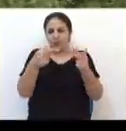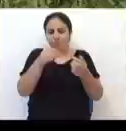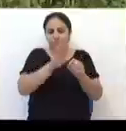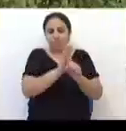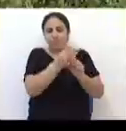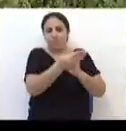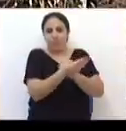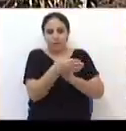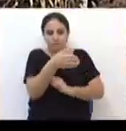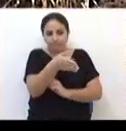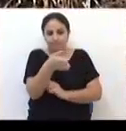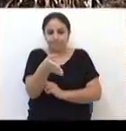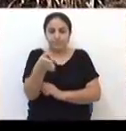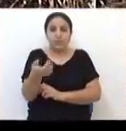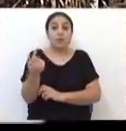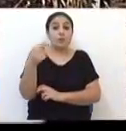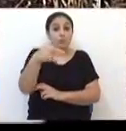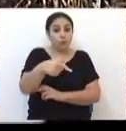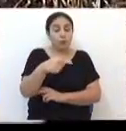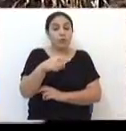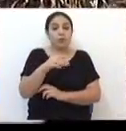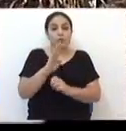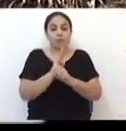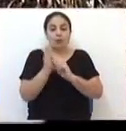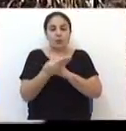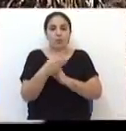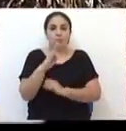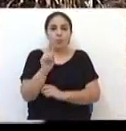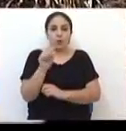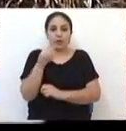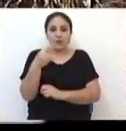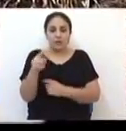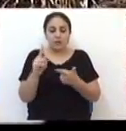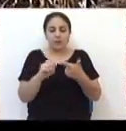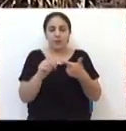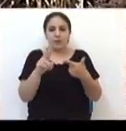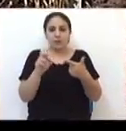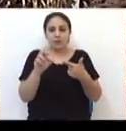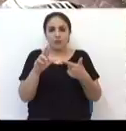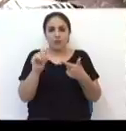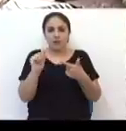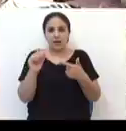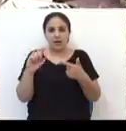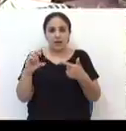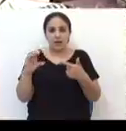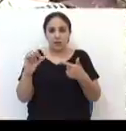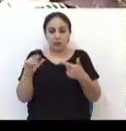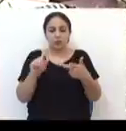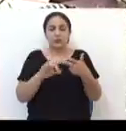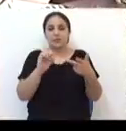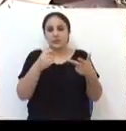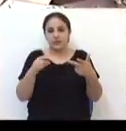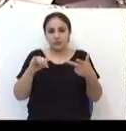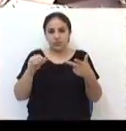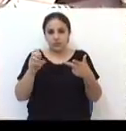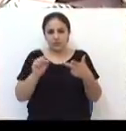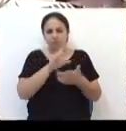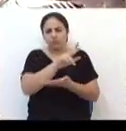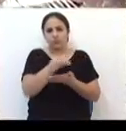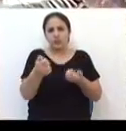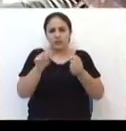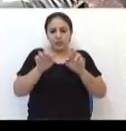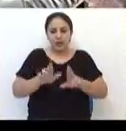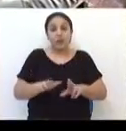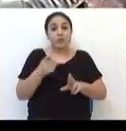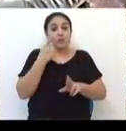alguns bairros. Ele esteve no Boqueirão, na Veracruz e também no São José. Nas diferentes regiões foi